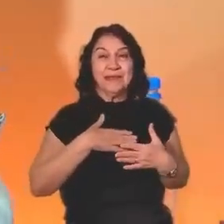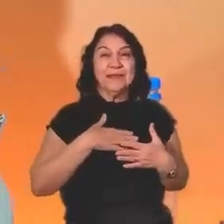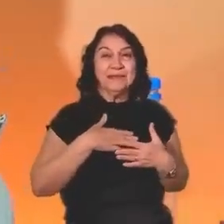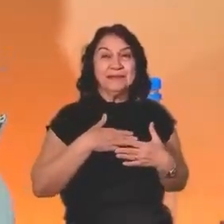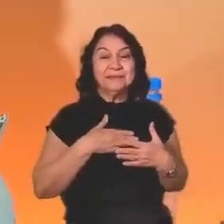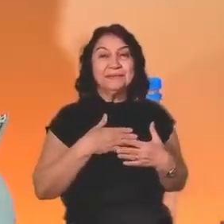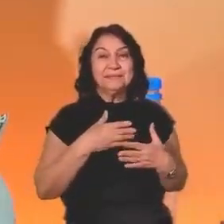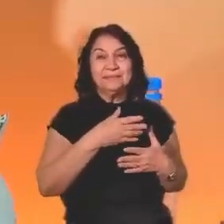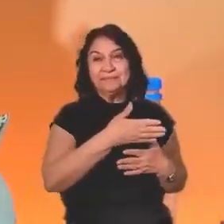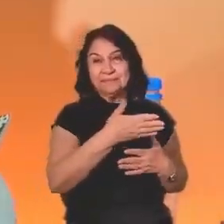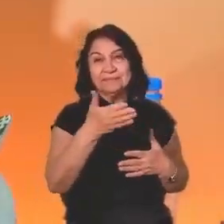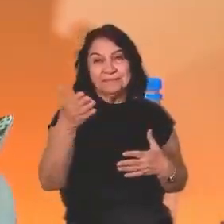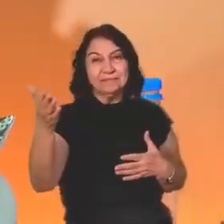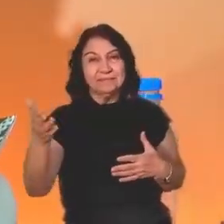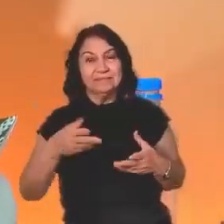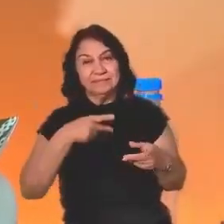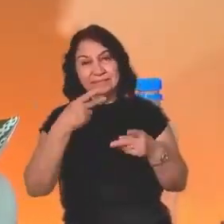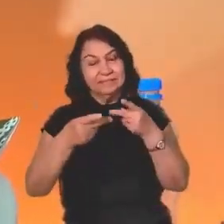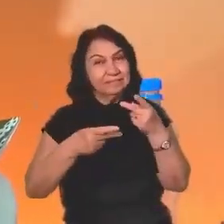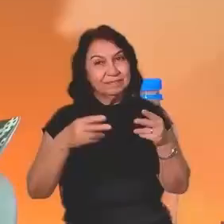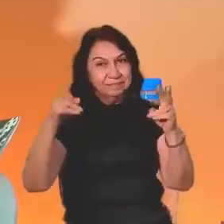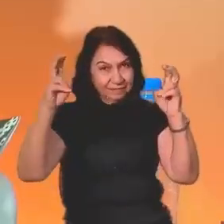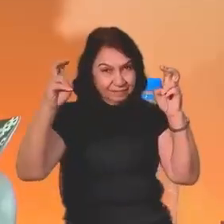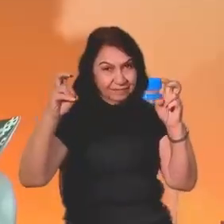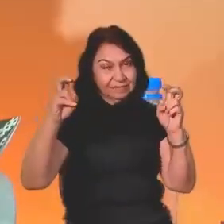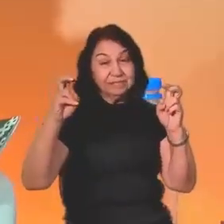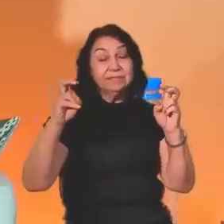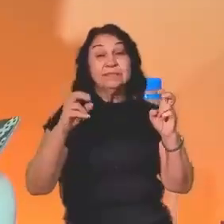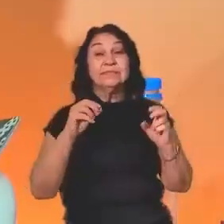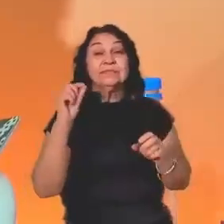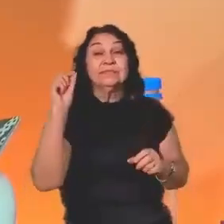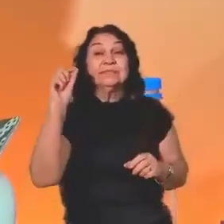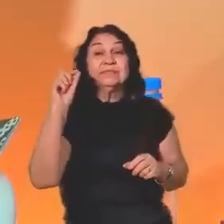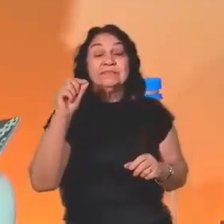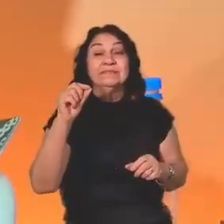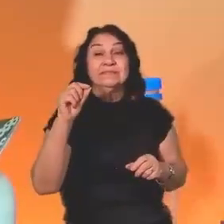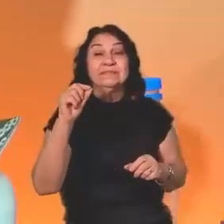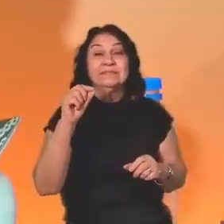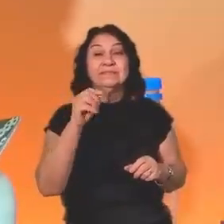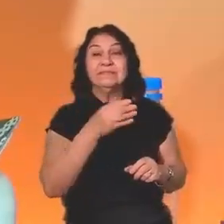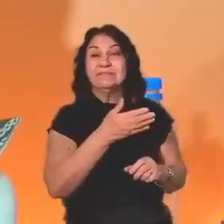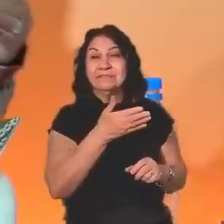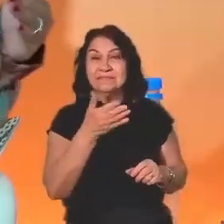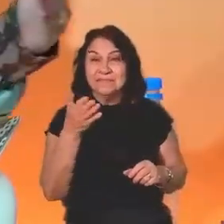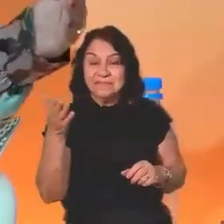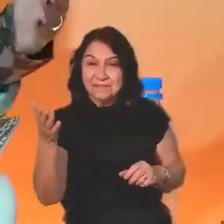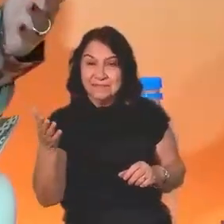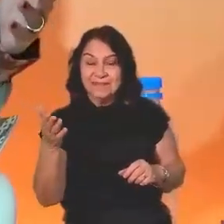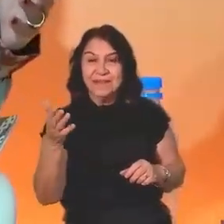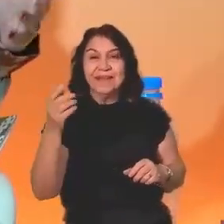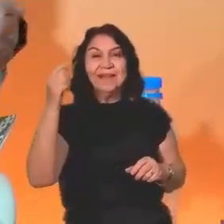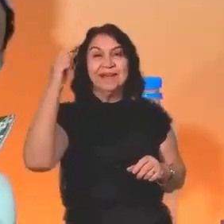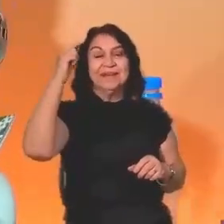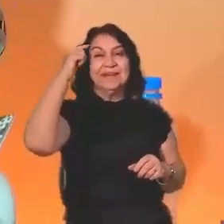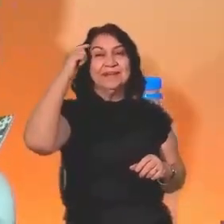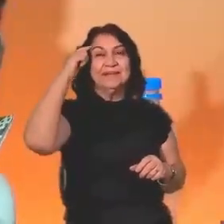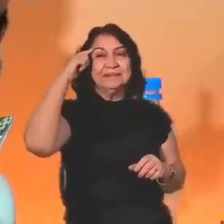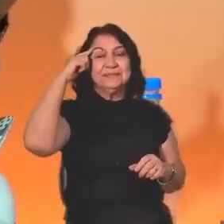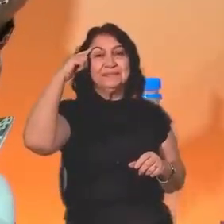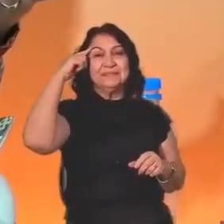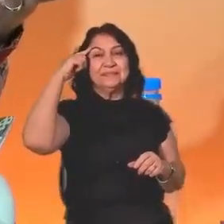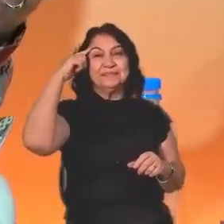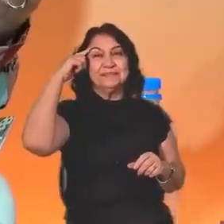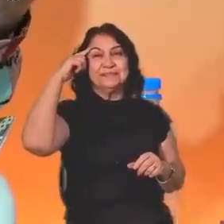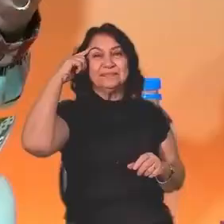falassem sobre, que é o que vocês acham que é esse abismo entre